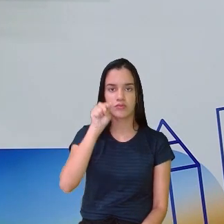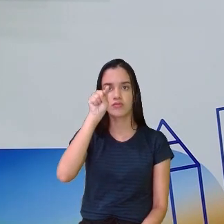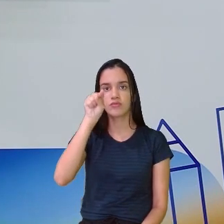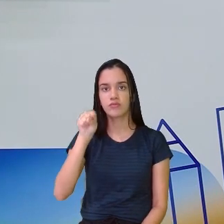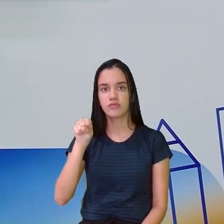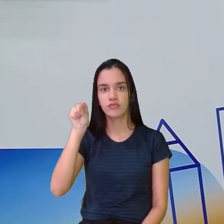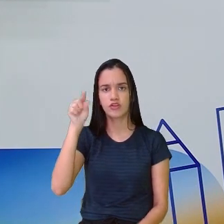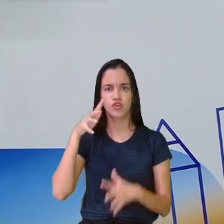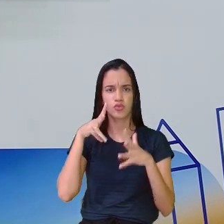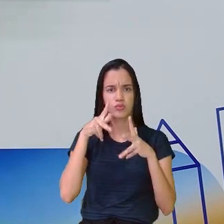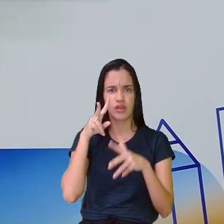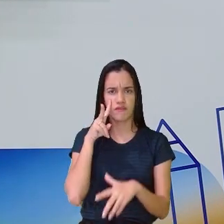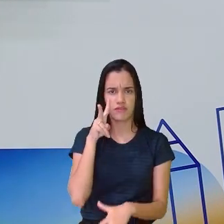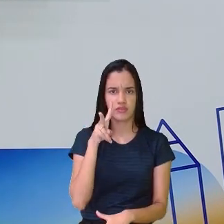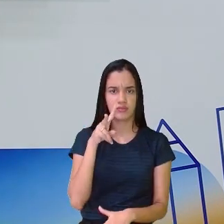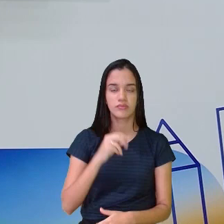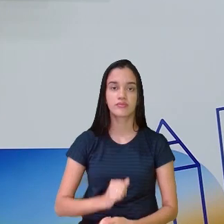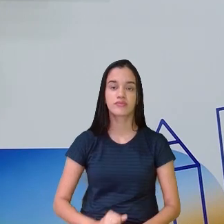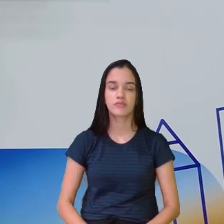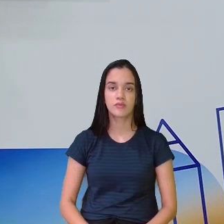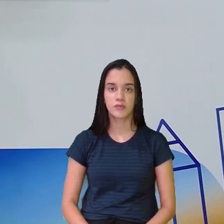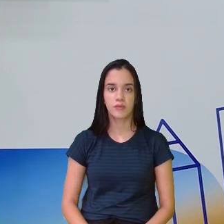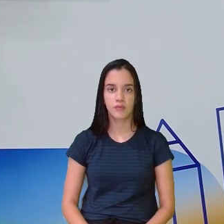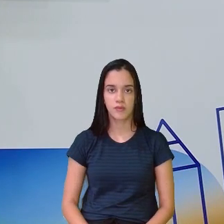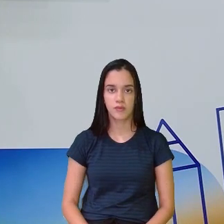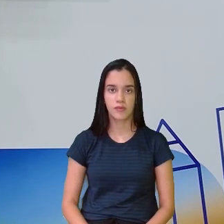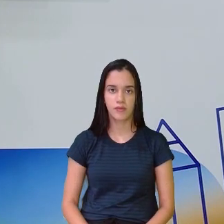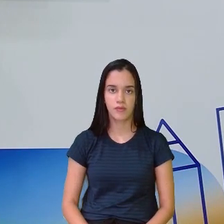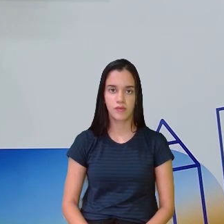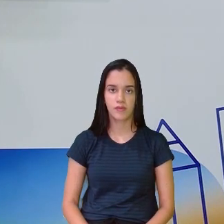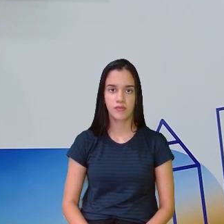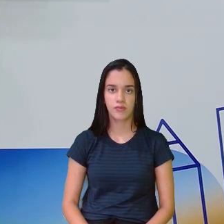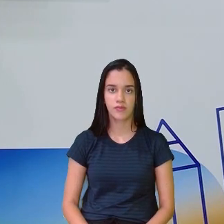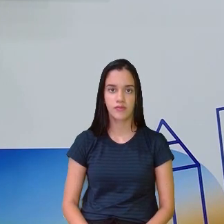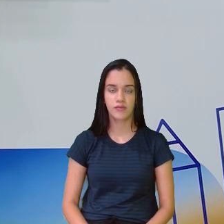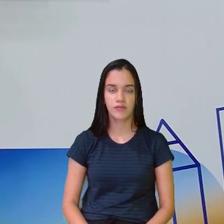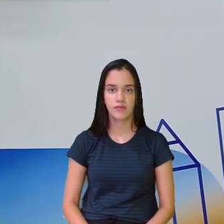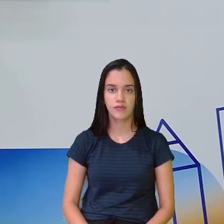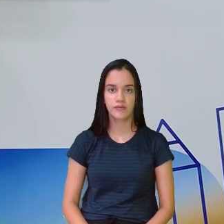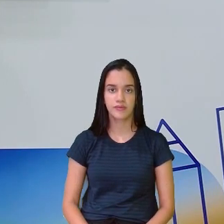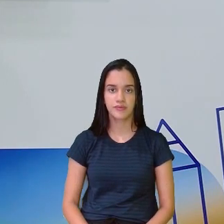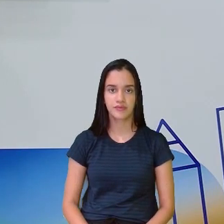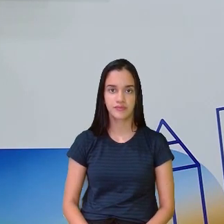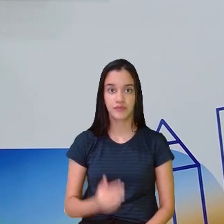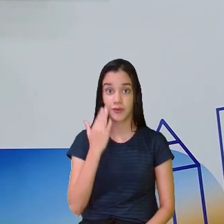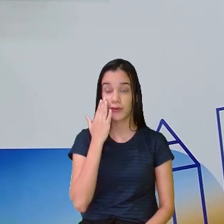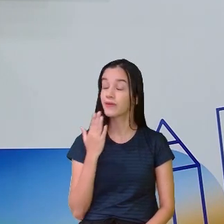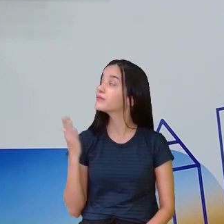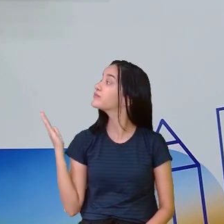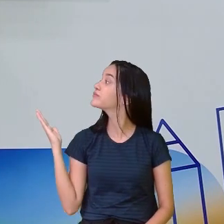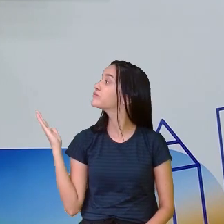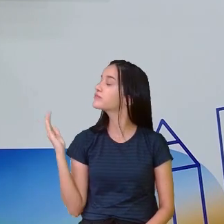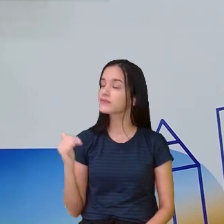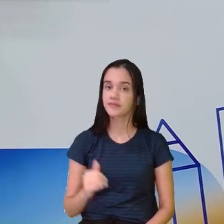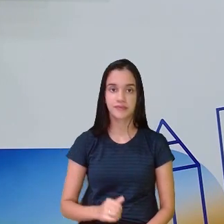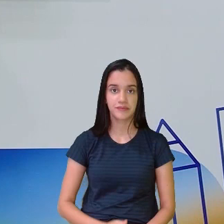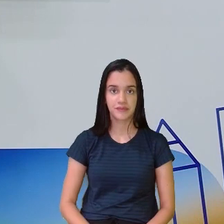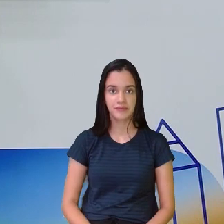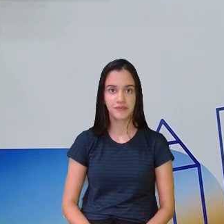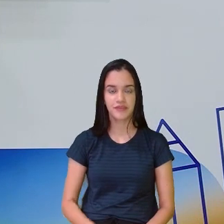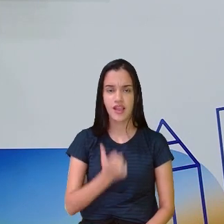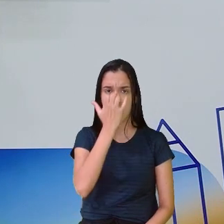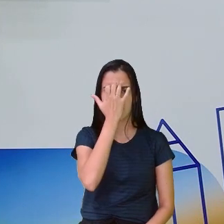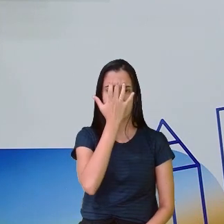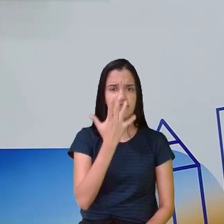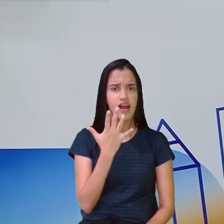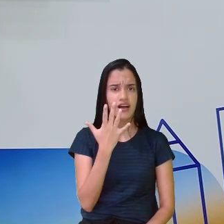Todo mundo tá vendo? Deixa eu colocar na mesa, talvez fique melhor para vocês verem em casa, né? Estão vendo que é muito